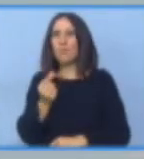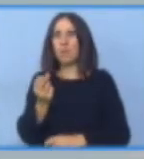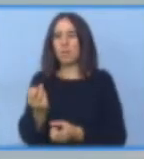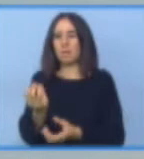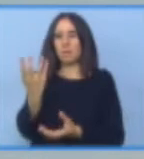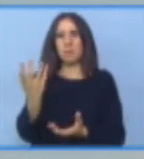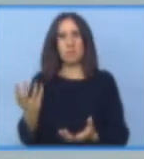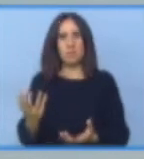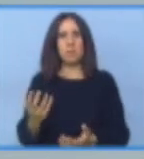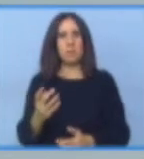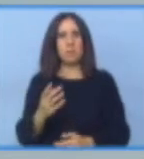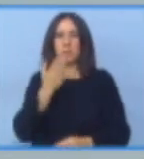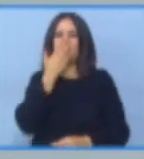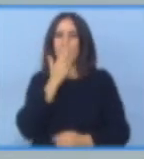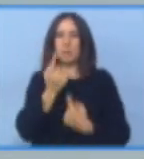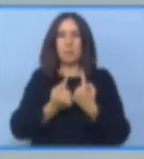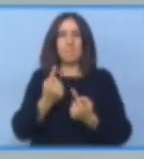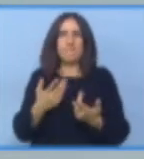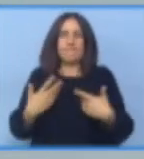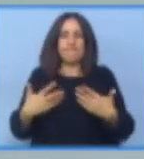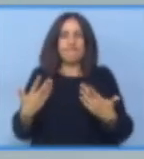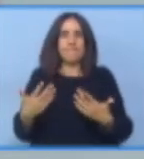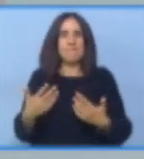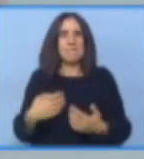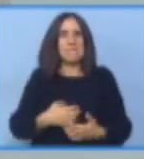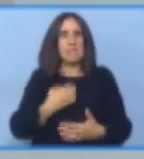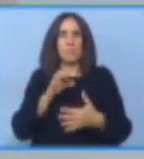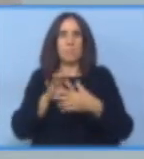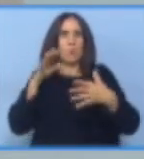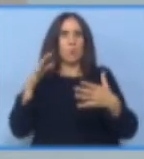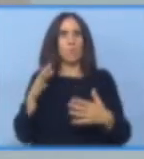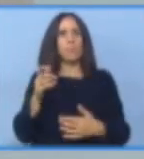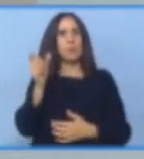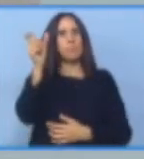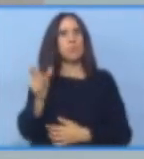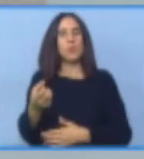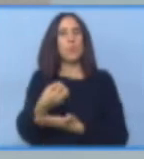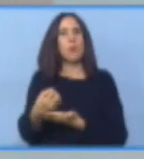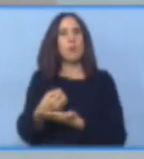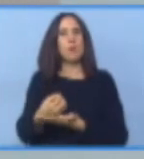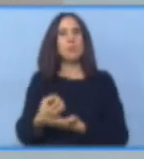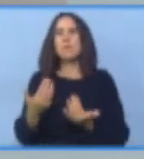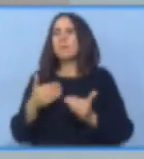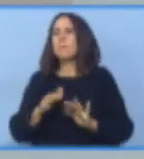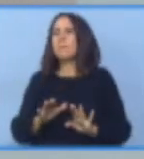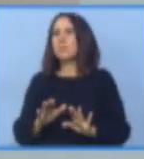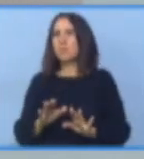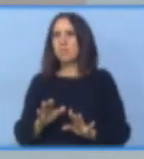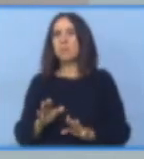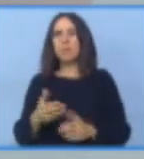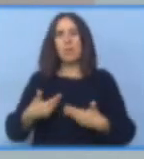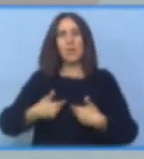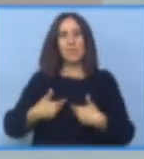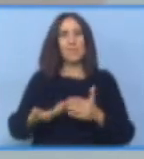acende. Pode parecer algo, enfim, já não fará muito sentido, mas porque a pessoa já não está aqui. Mas se calhar